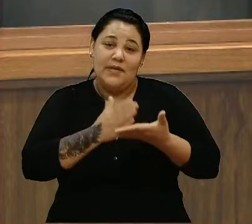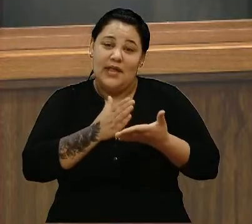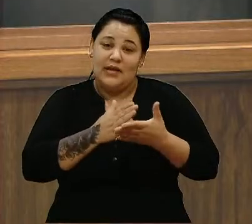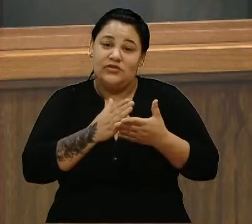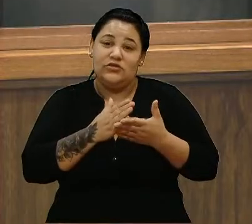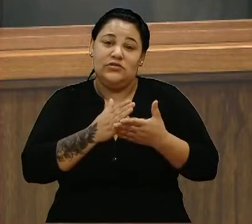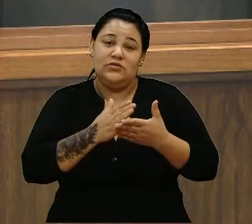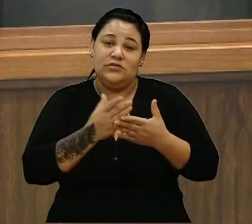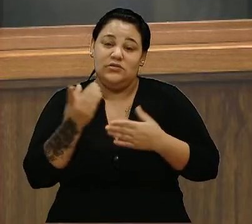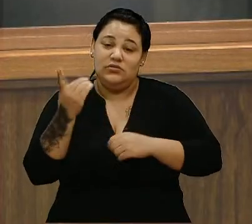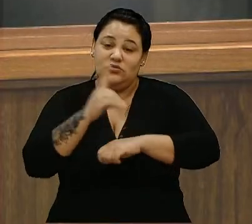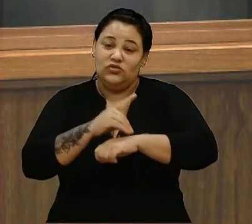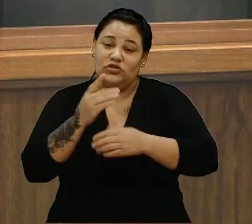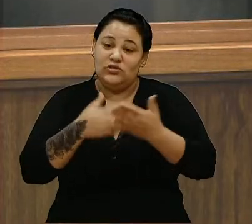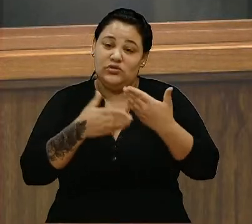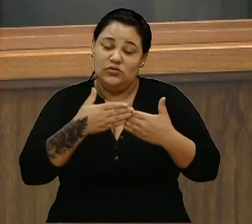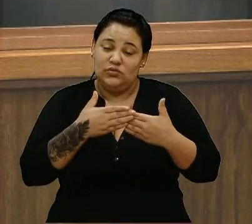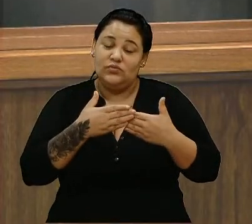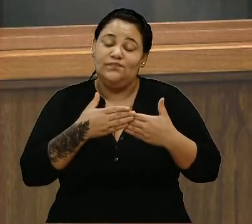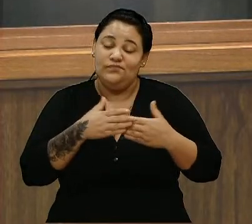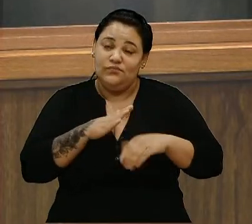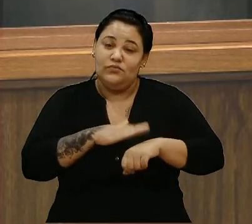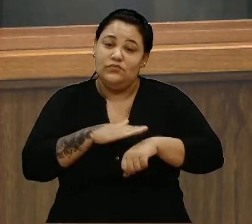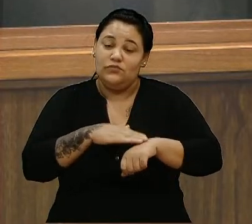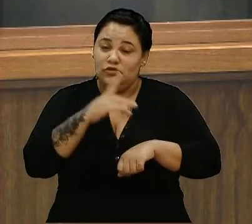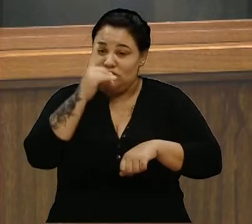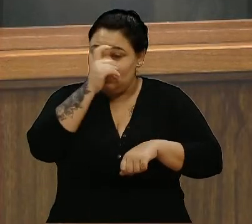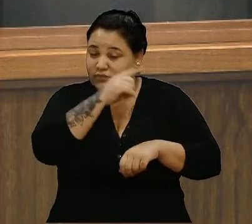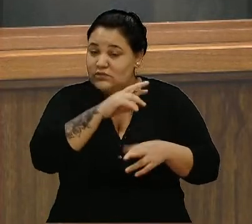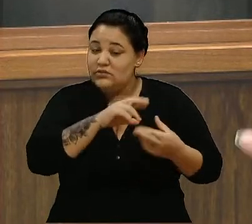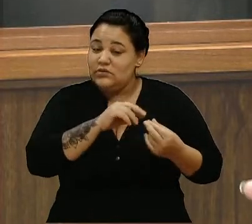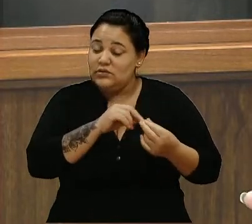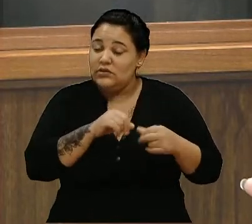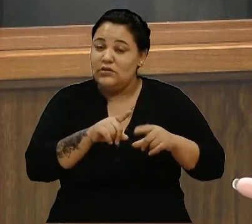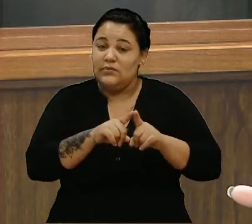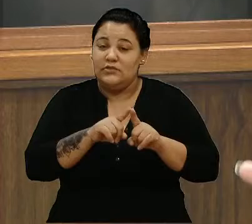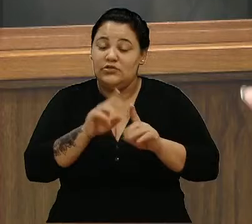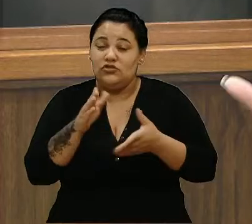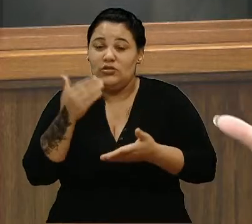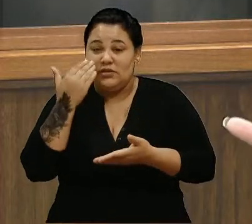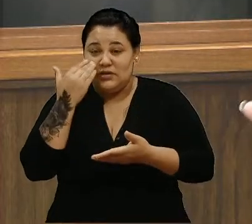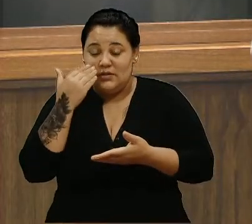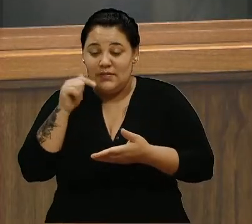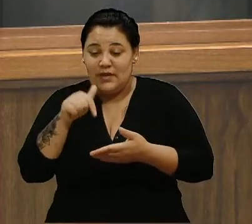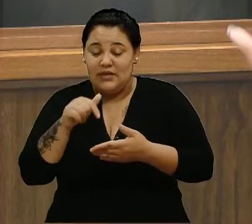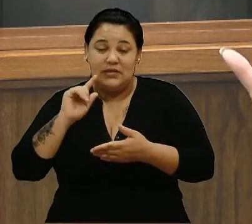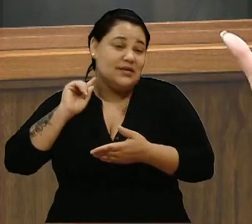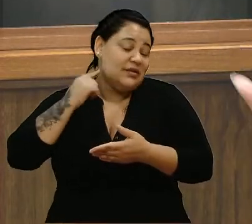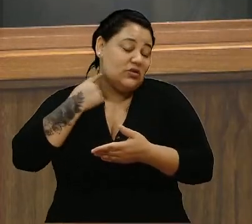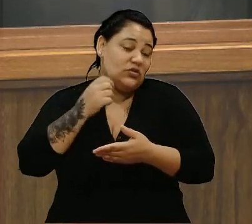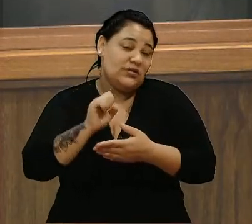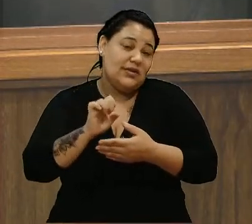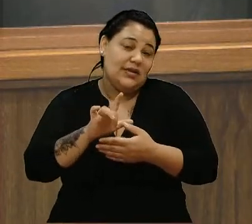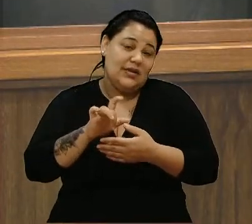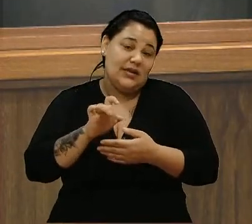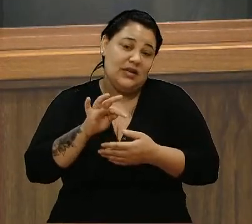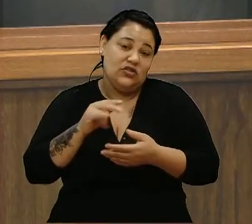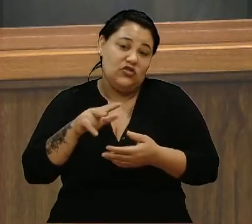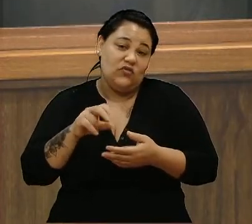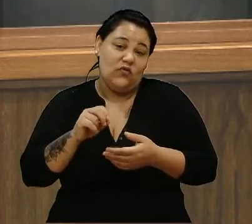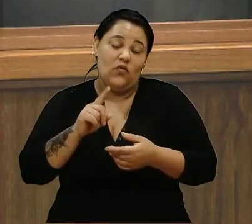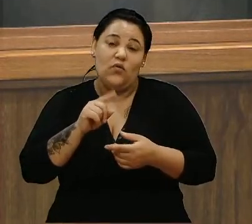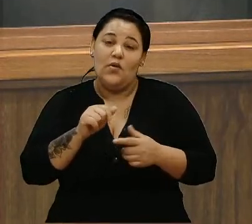naquelas condições difíceis de reciclagem. A gente sabe que quando esse seletivo chega lá, o